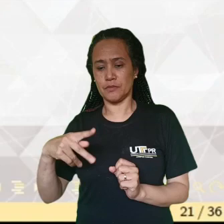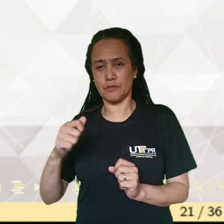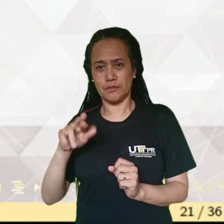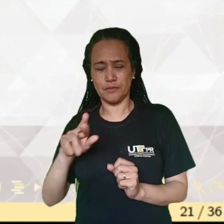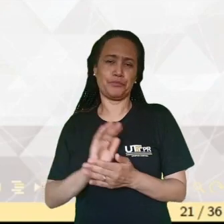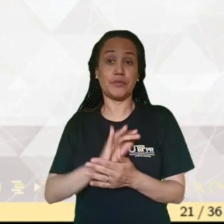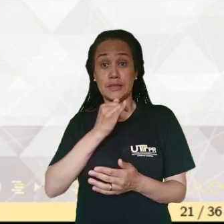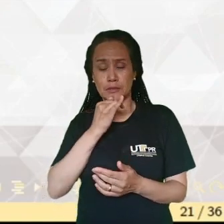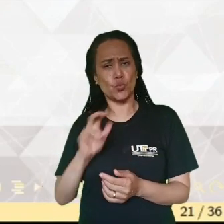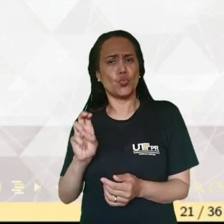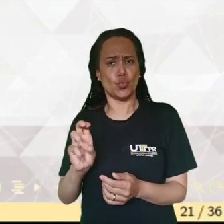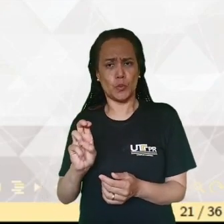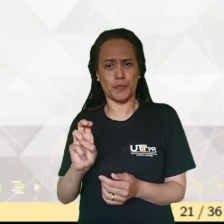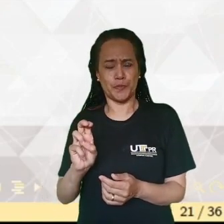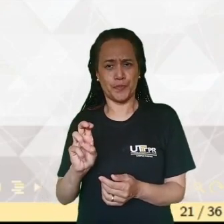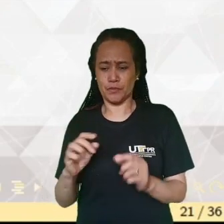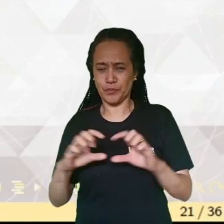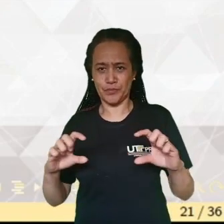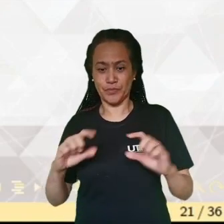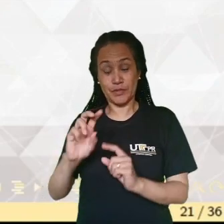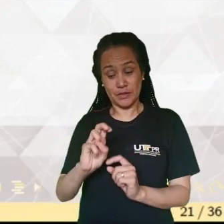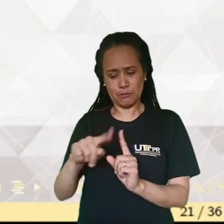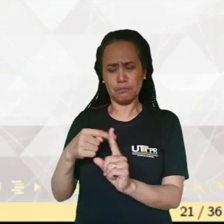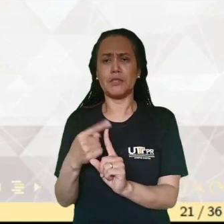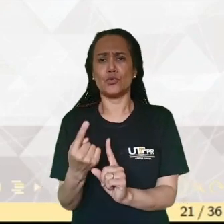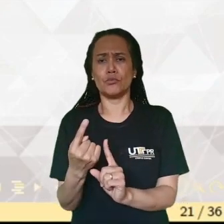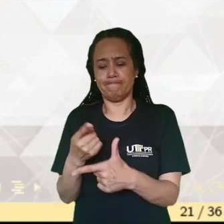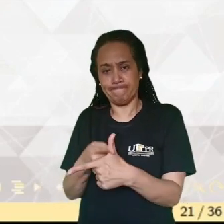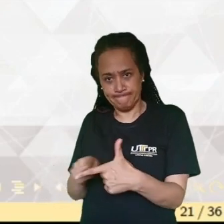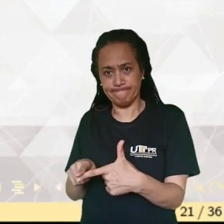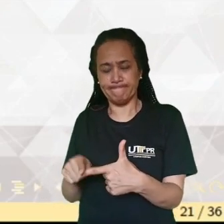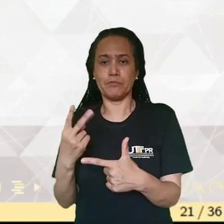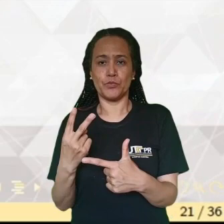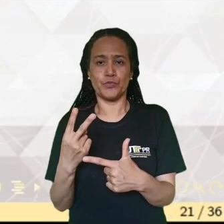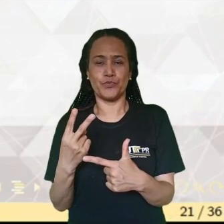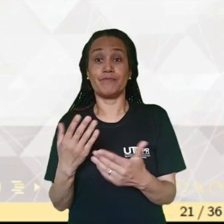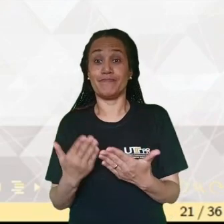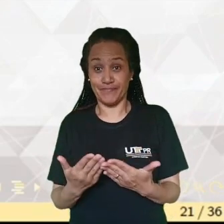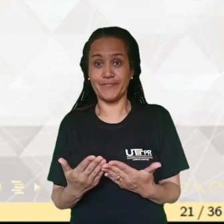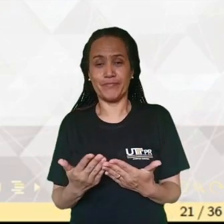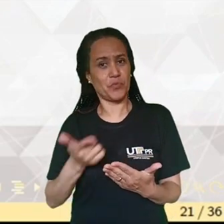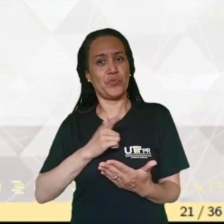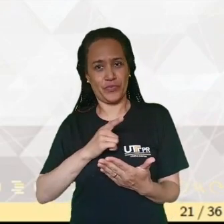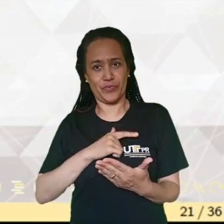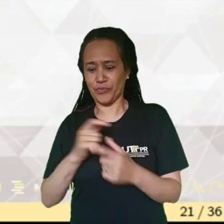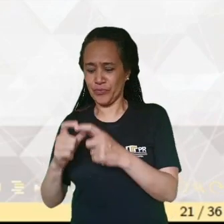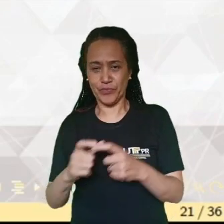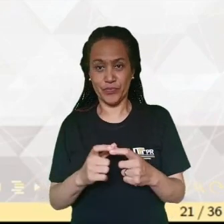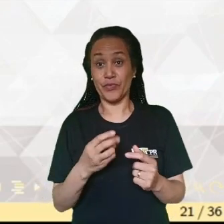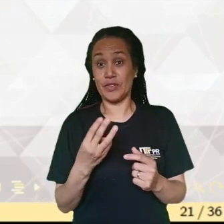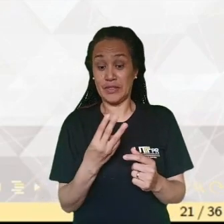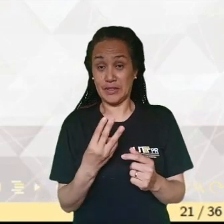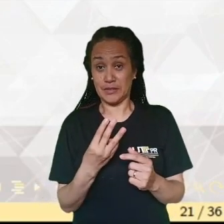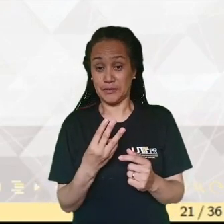digamos aqui 5. 5 mais 1 dividido por 2. Então, ele vai estar na